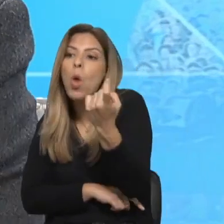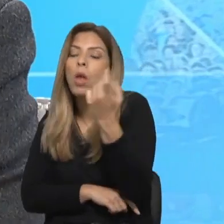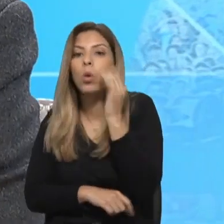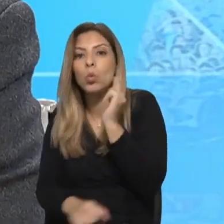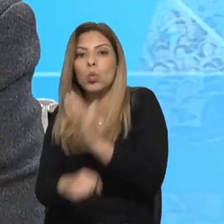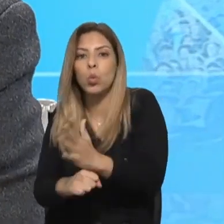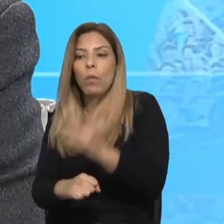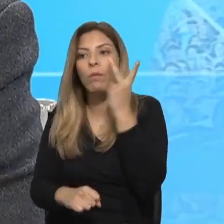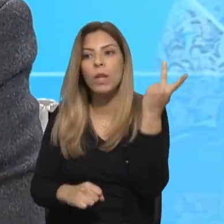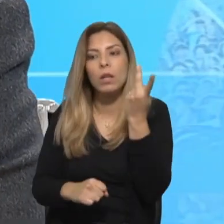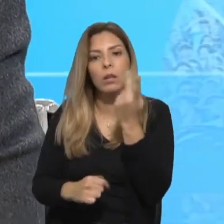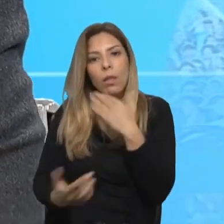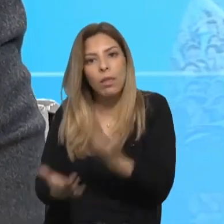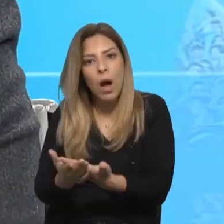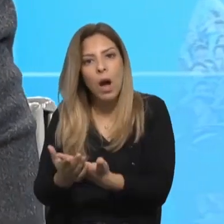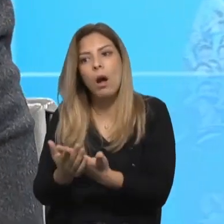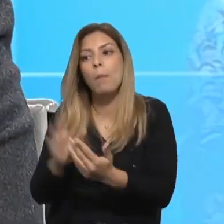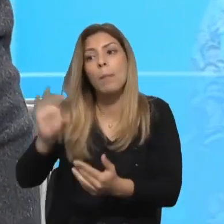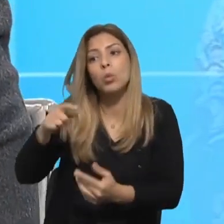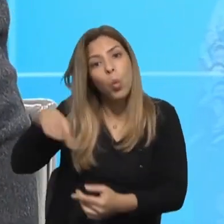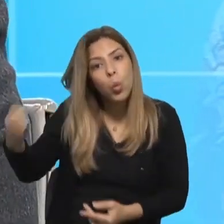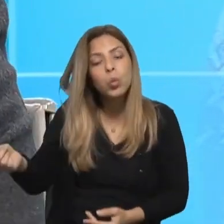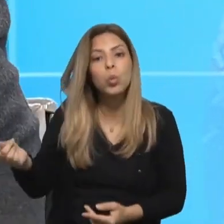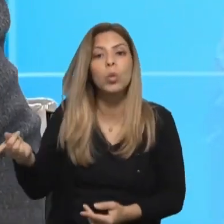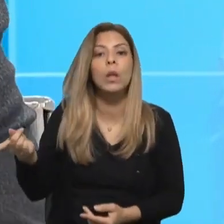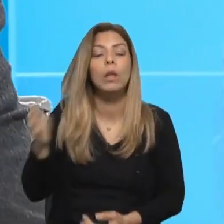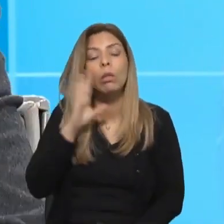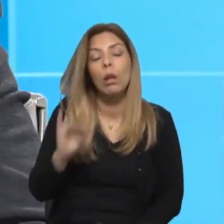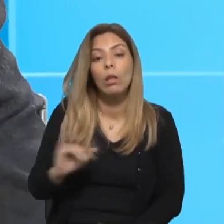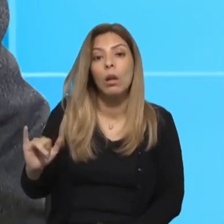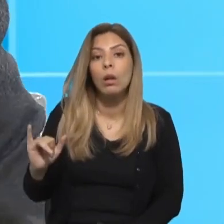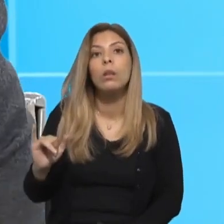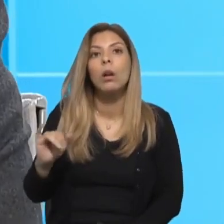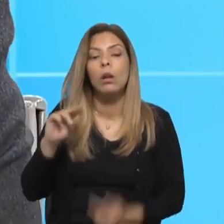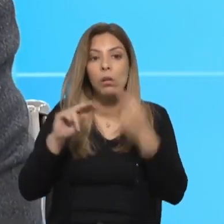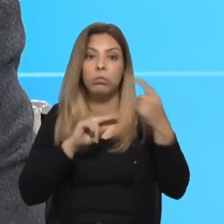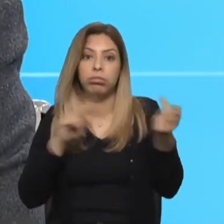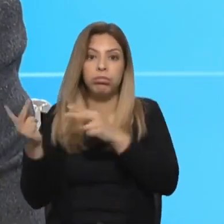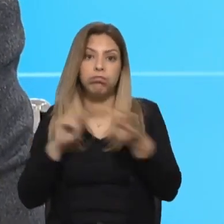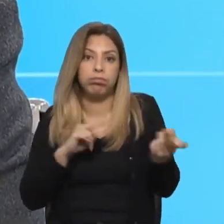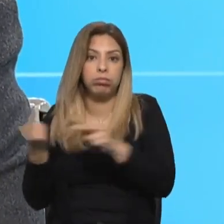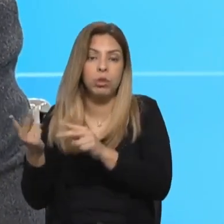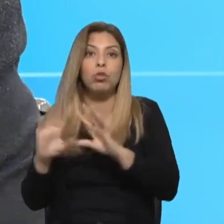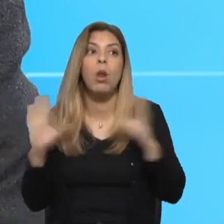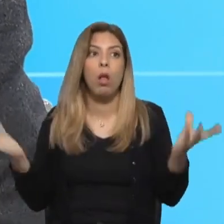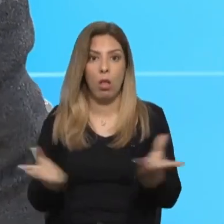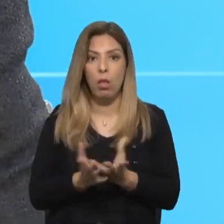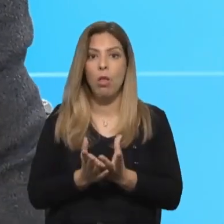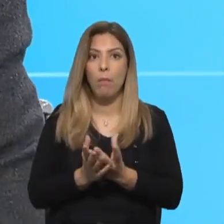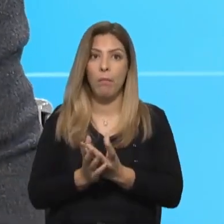sua vida noutro contexto, e digo, nas migrações, de forma global, temos estas pessoas